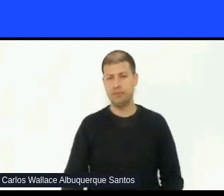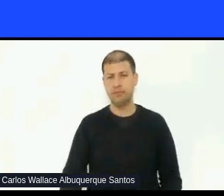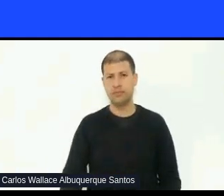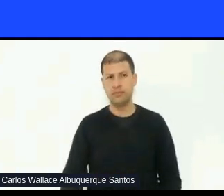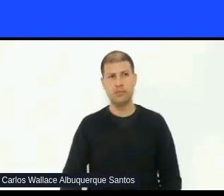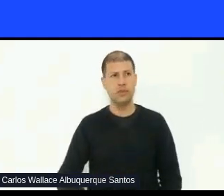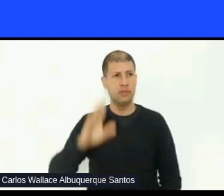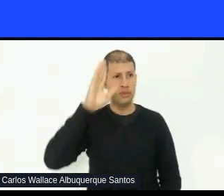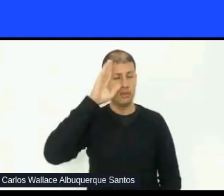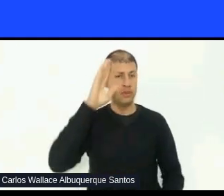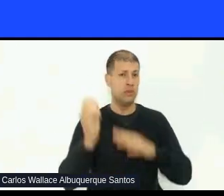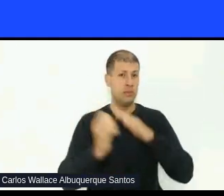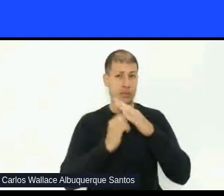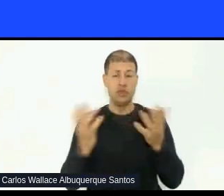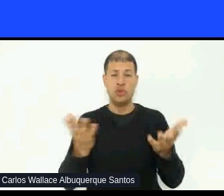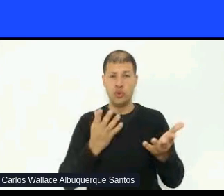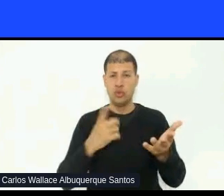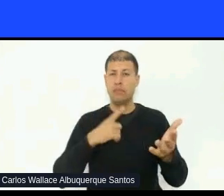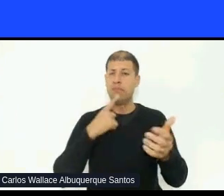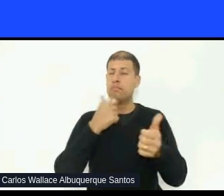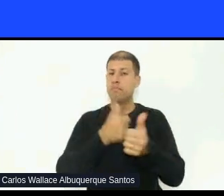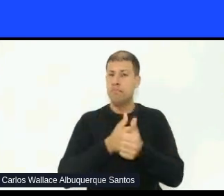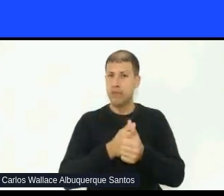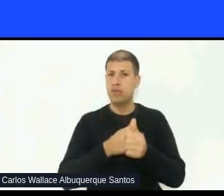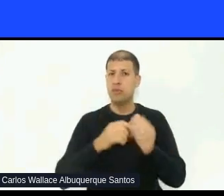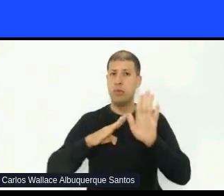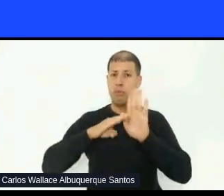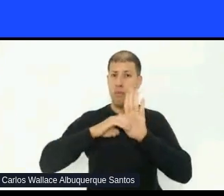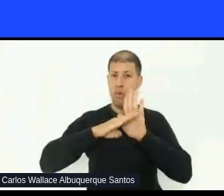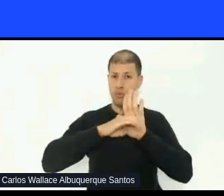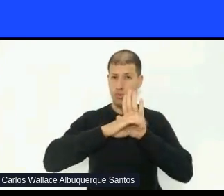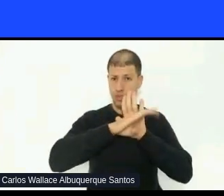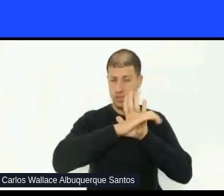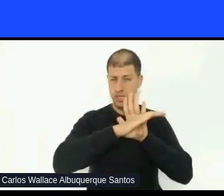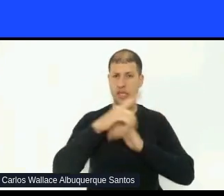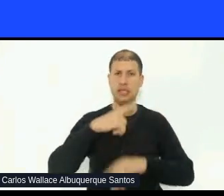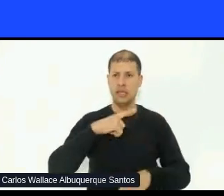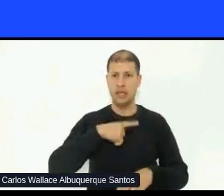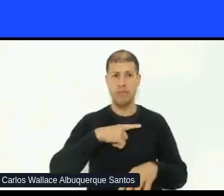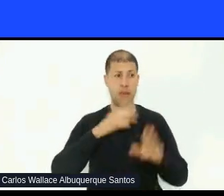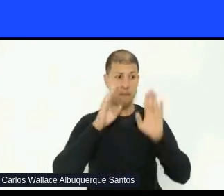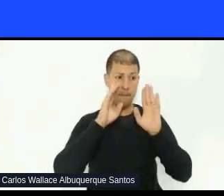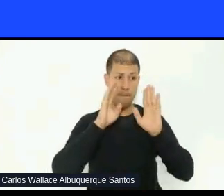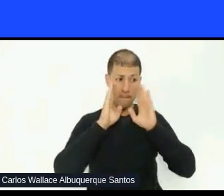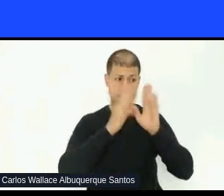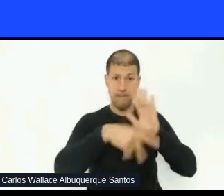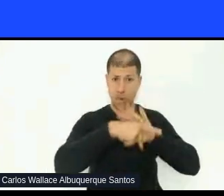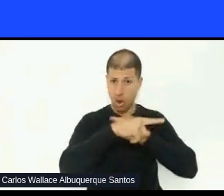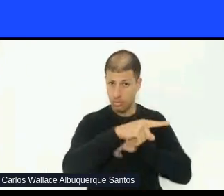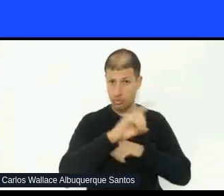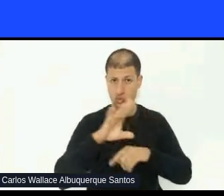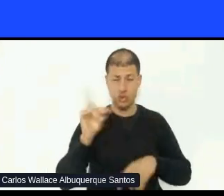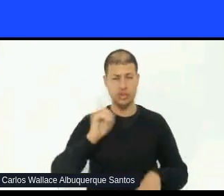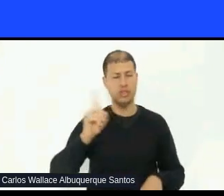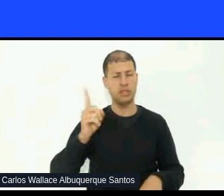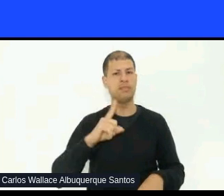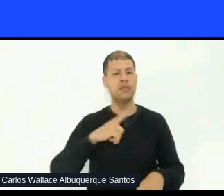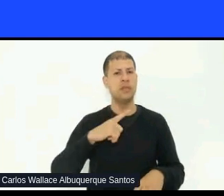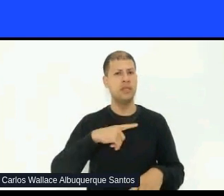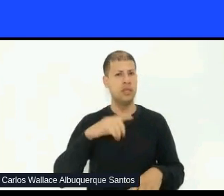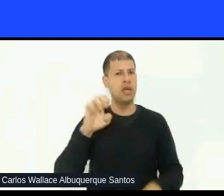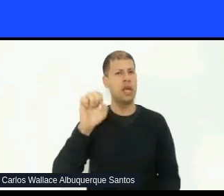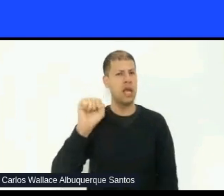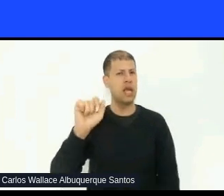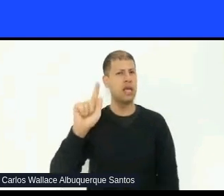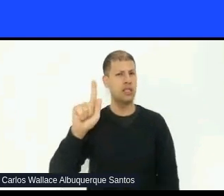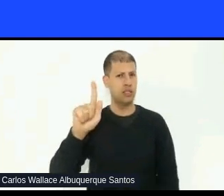principalmente em empresas hoje que estão mais próximas da Bolsa de Valores, tá? Mas não está exclusivo a isso. E é uma sigla que vem dando bastante barulho